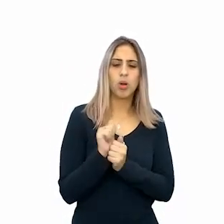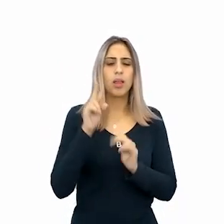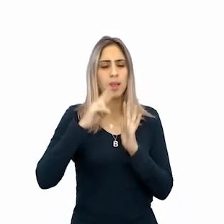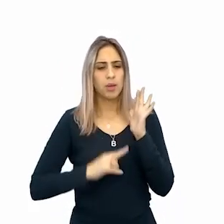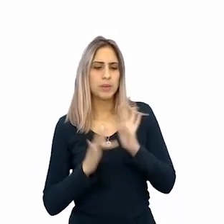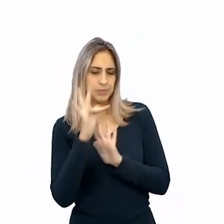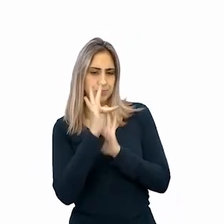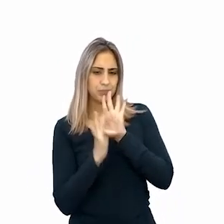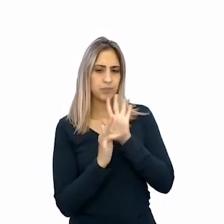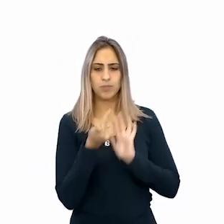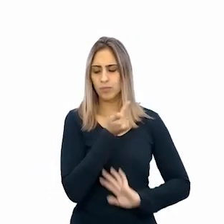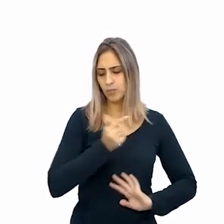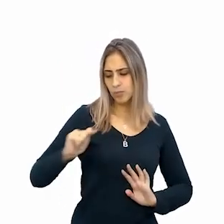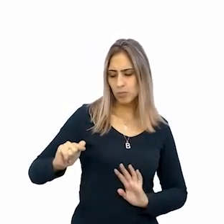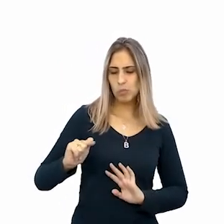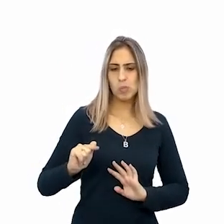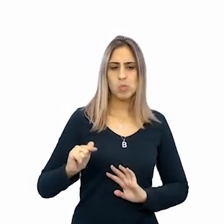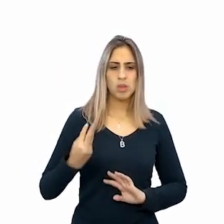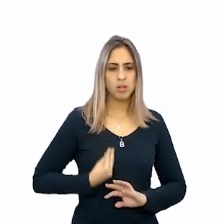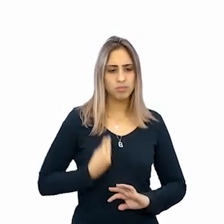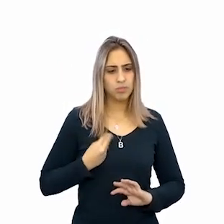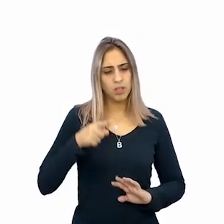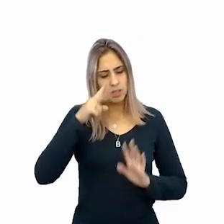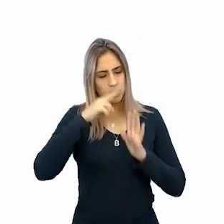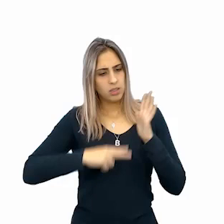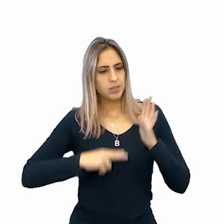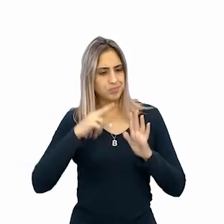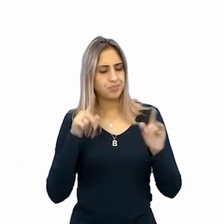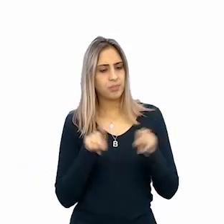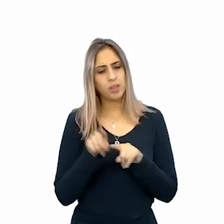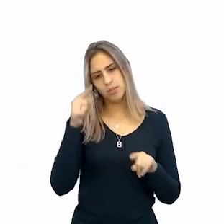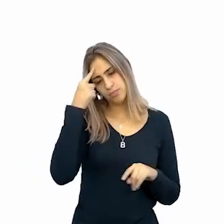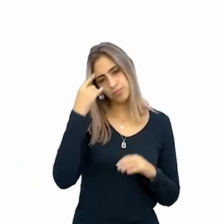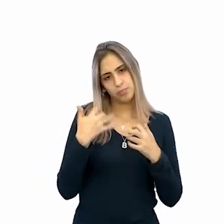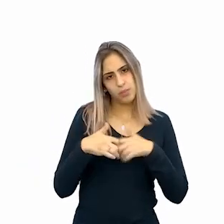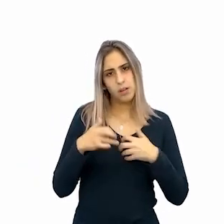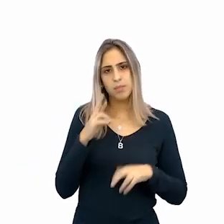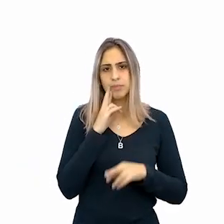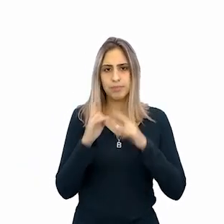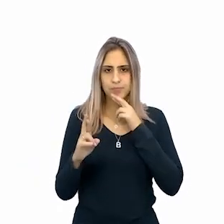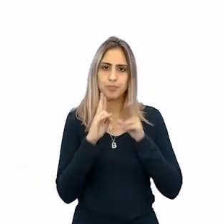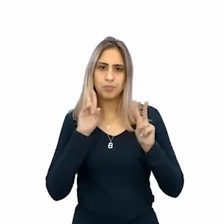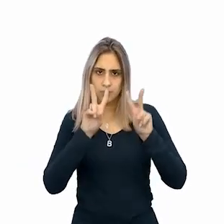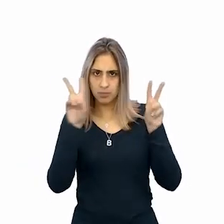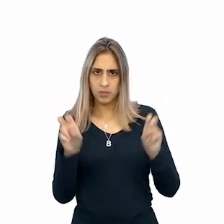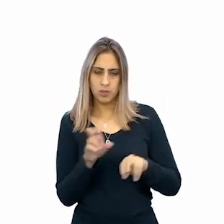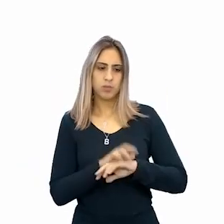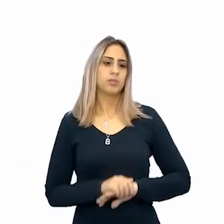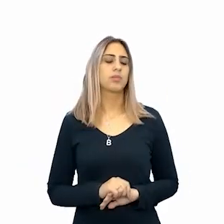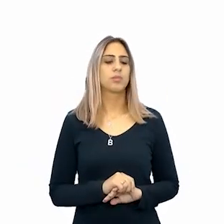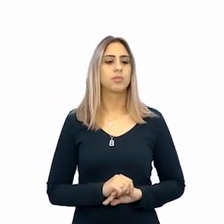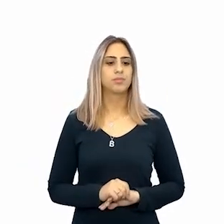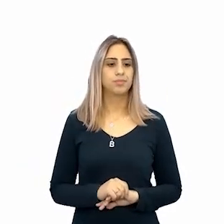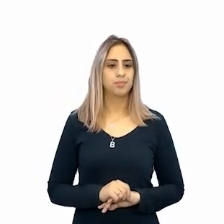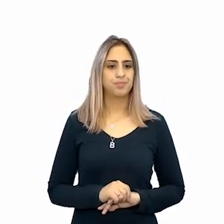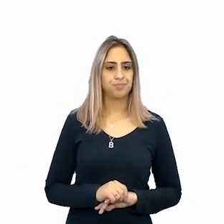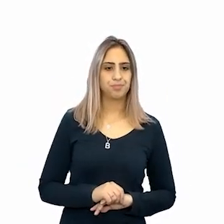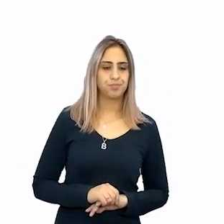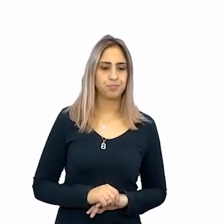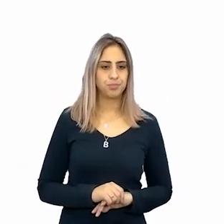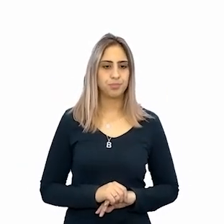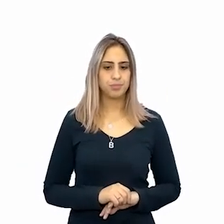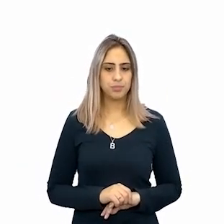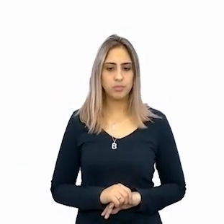do texto e o outro se beneficiar dessa leitura e pensar nas respostas às questões levantadas. Essa